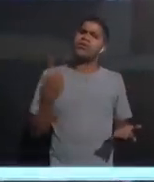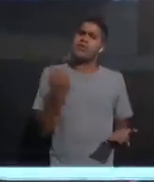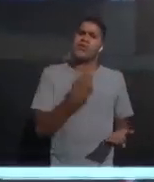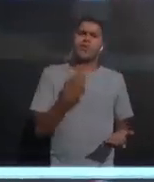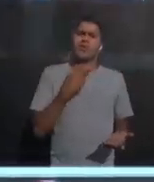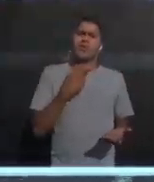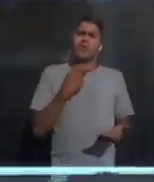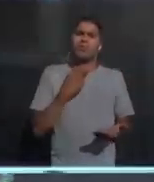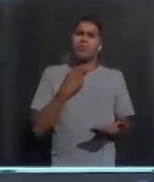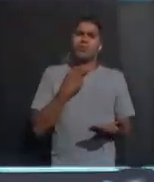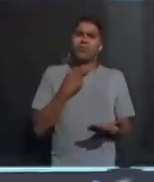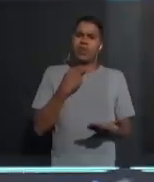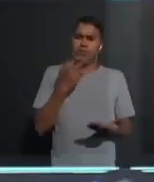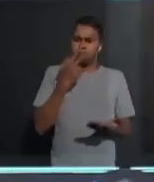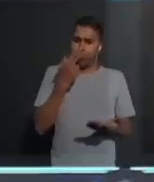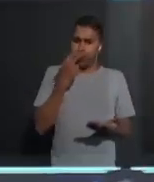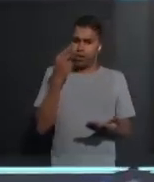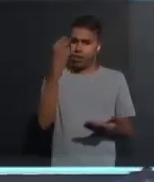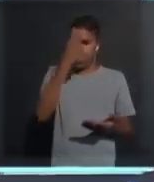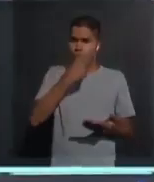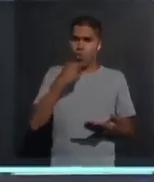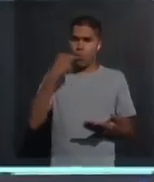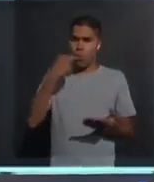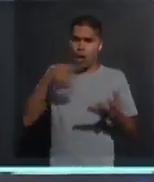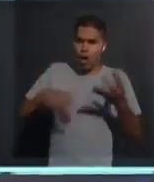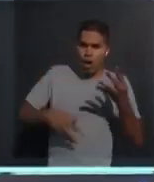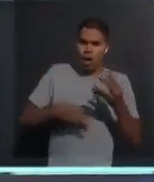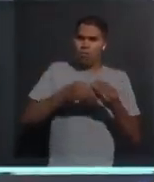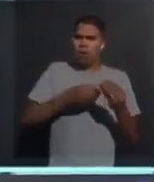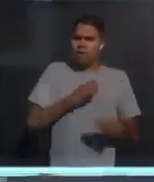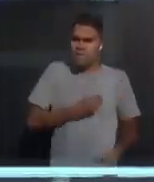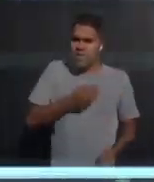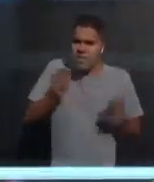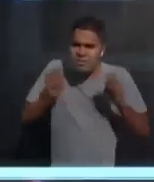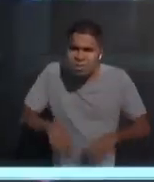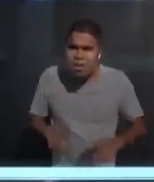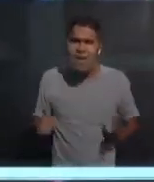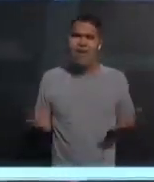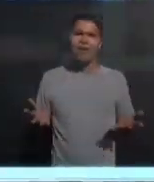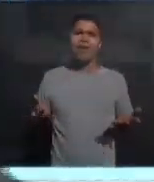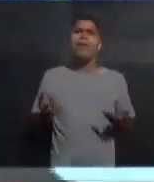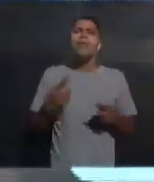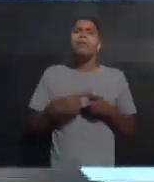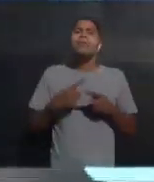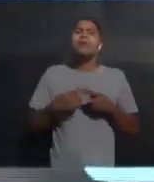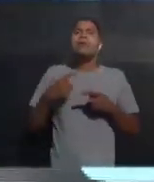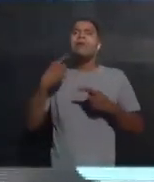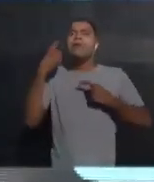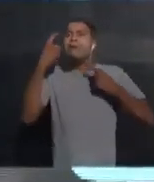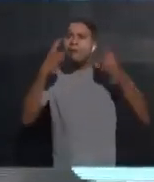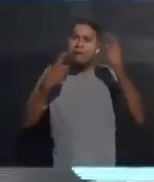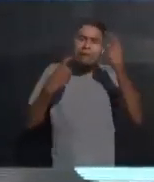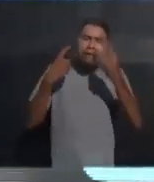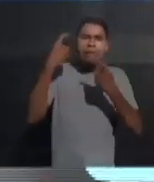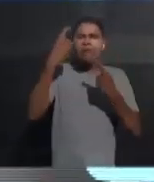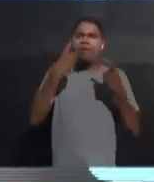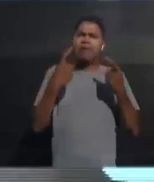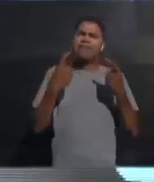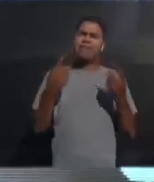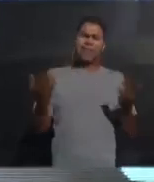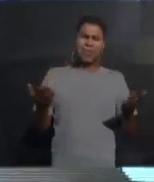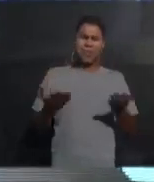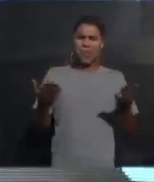não podemos acrescentar nenhuma horas jesus disse porque a gente vai ficar ansioso e preocupado então sozinho